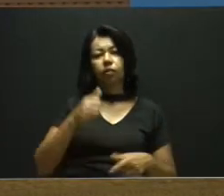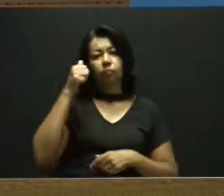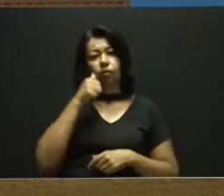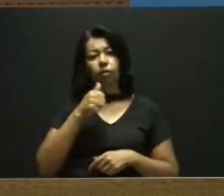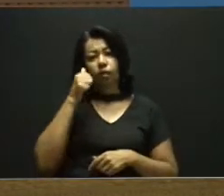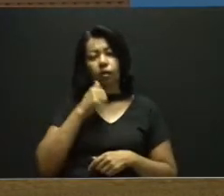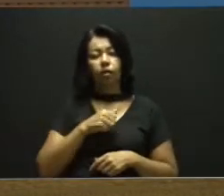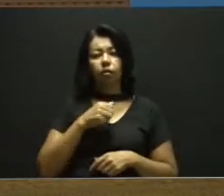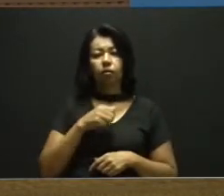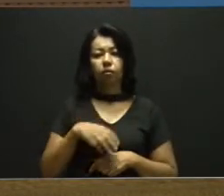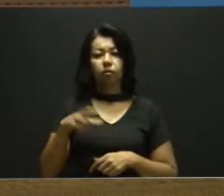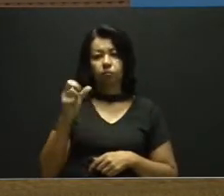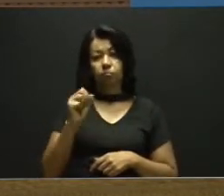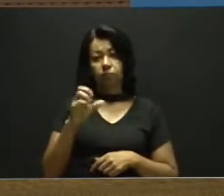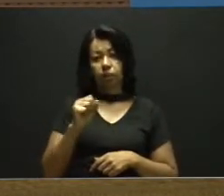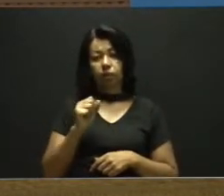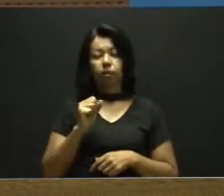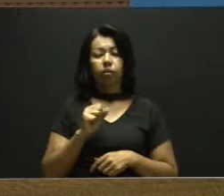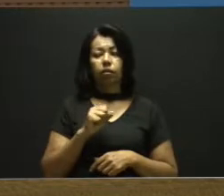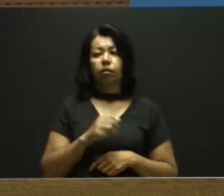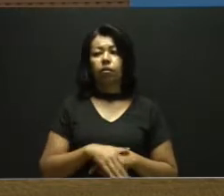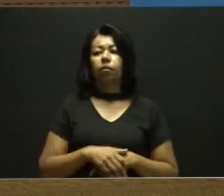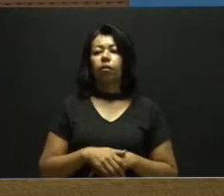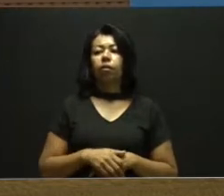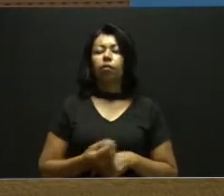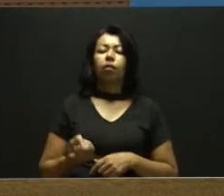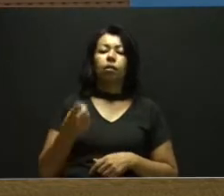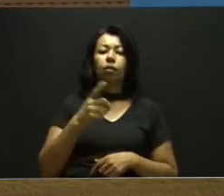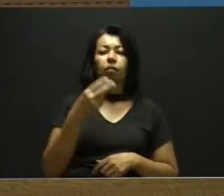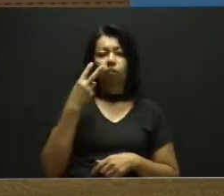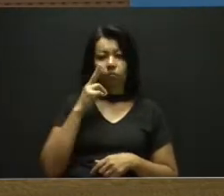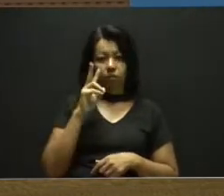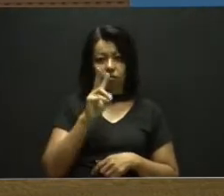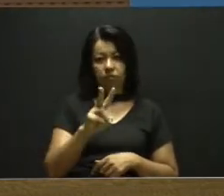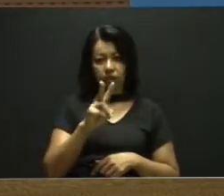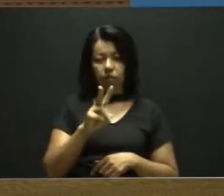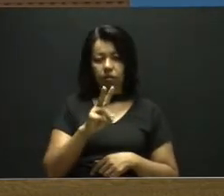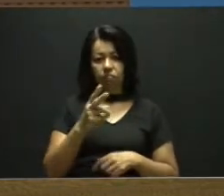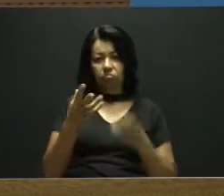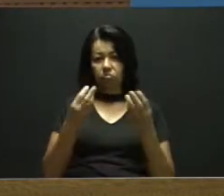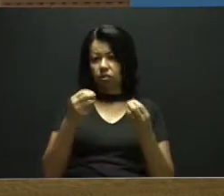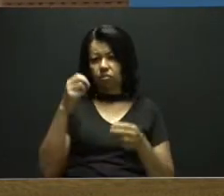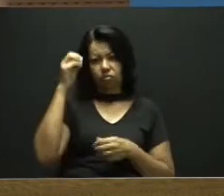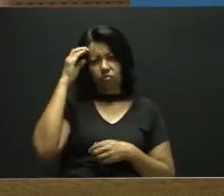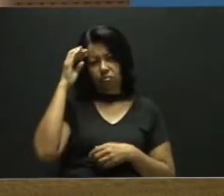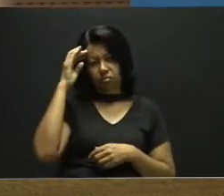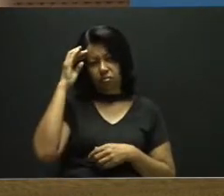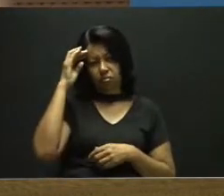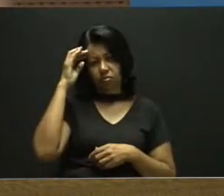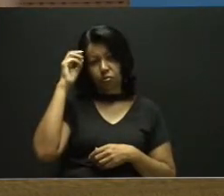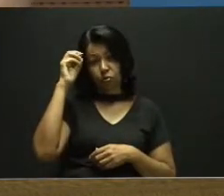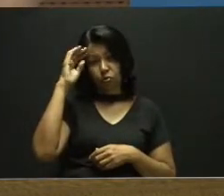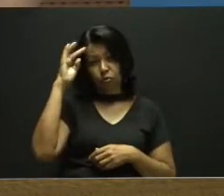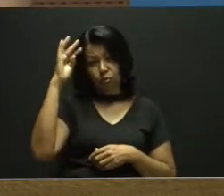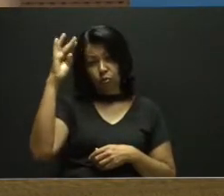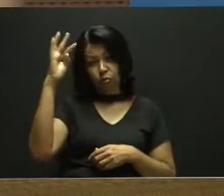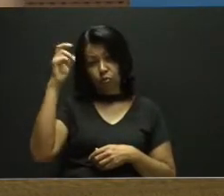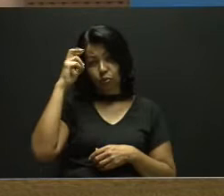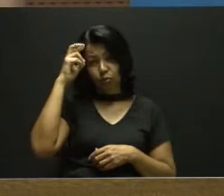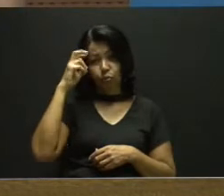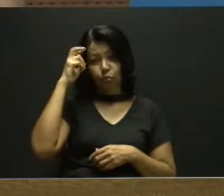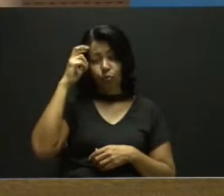brancas ali eu enxergava tantos sonhos tanta